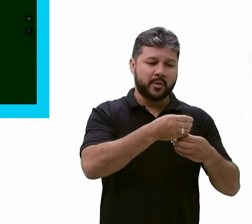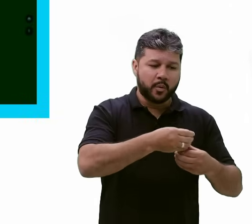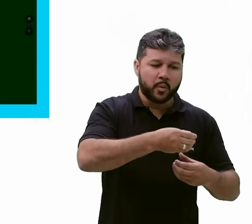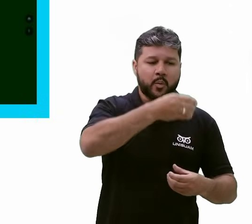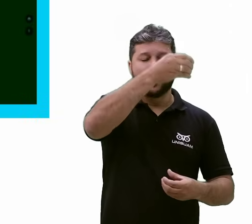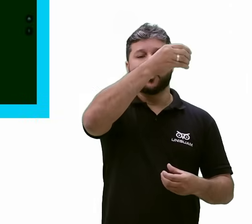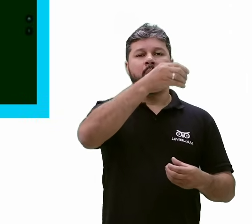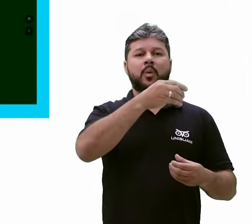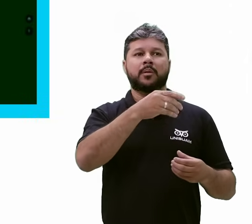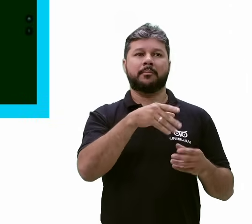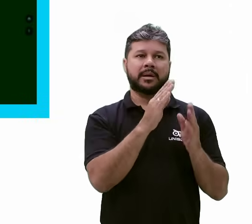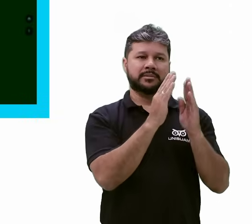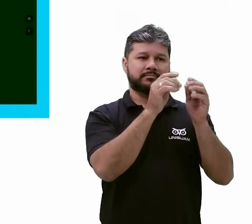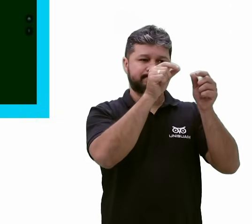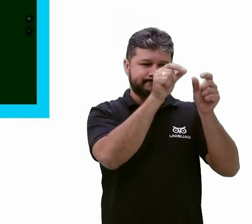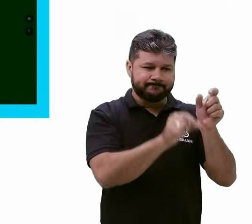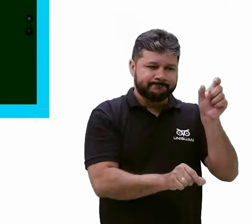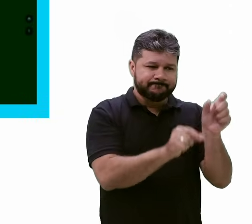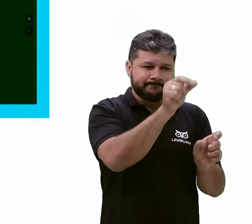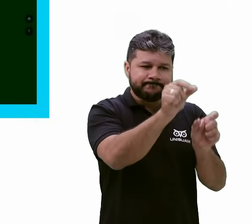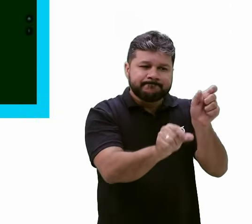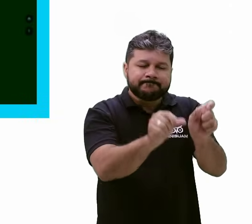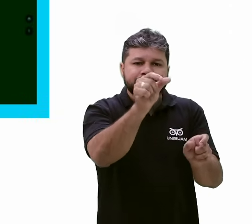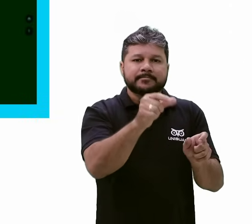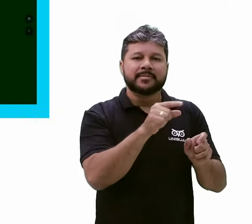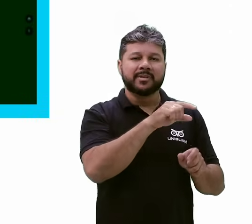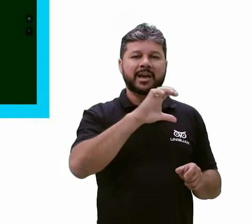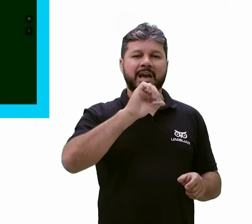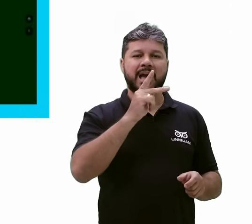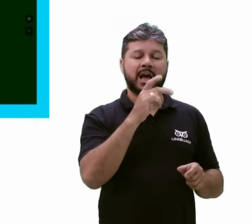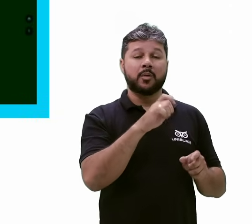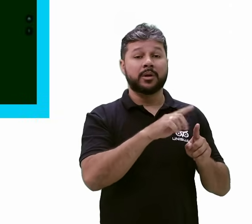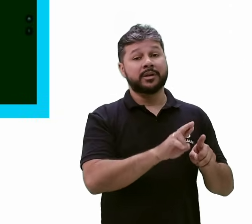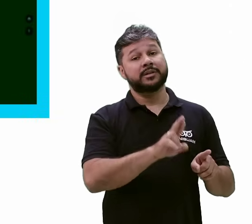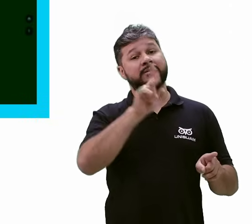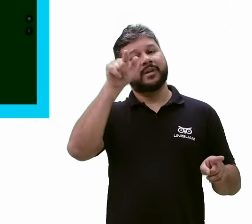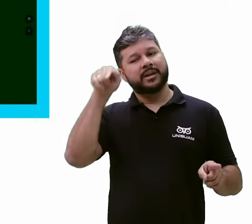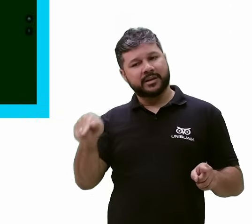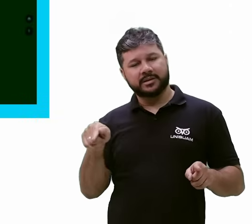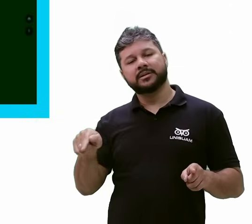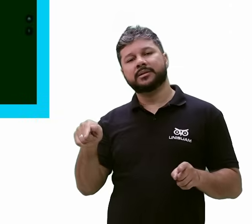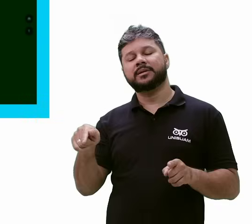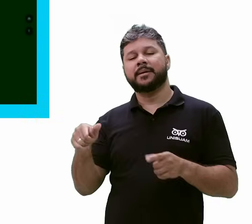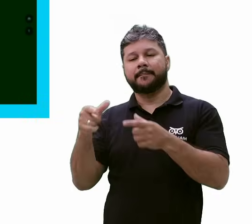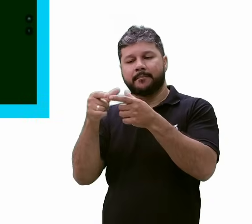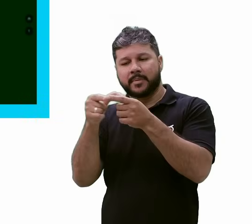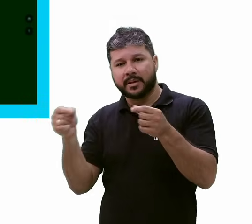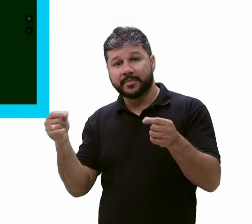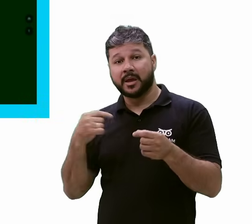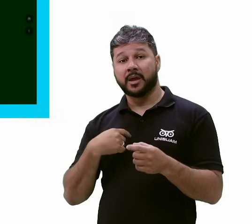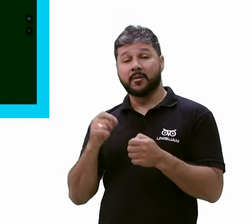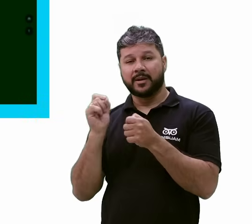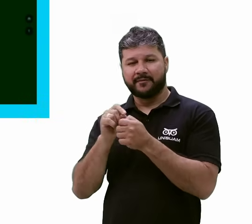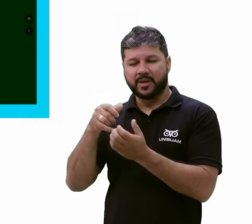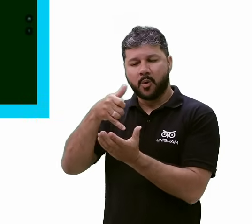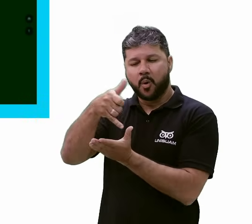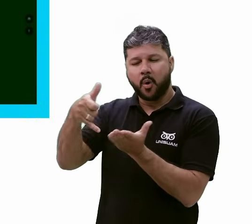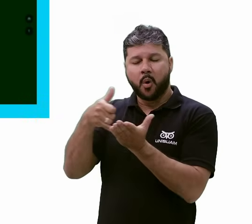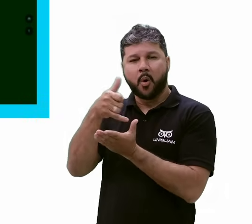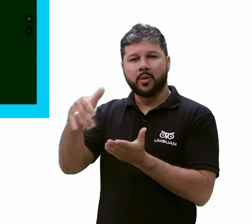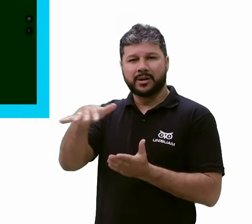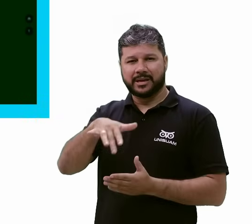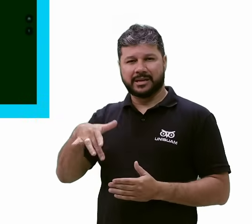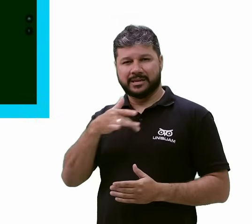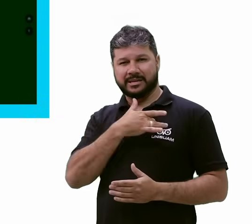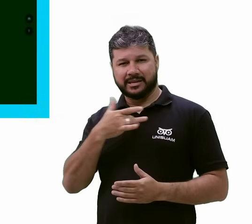caule mais alinhado, né? Totalmente diferente da outra planta que quando eu estou querendo produzir o óleo